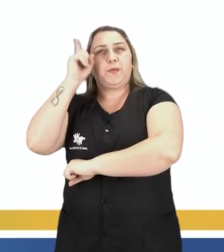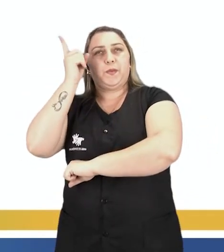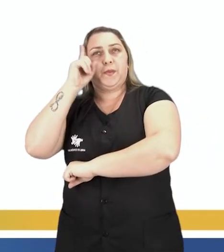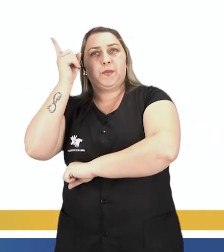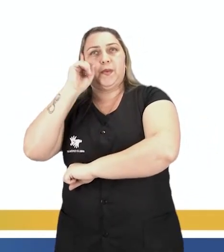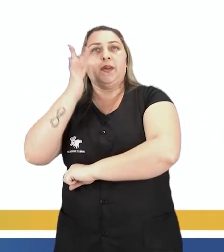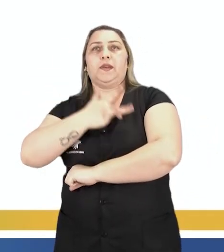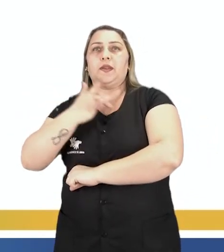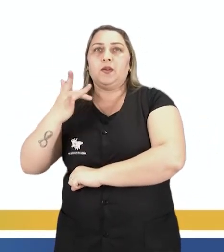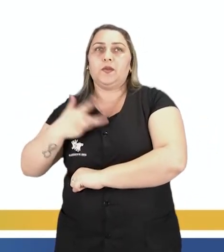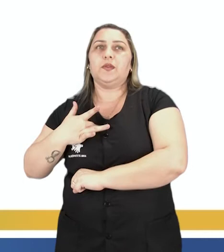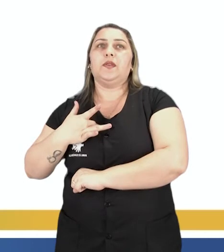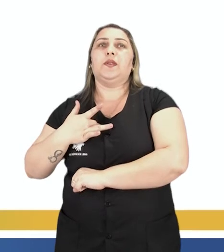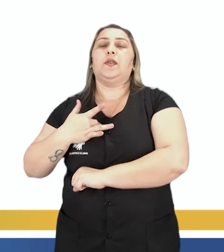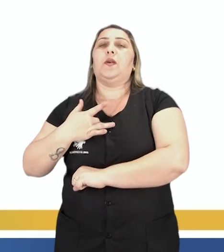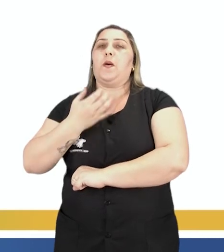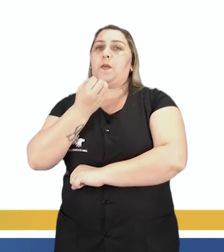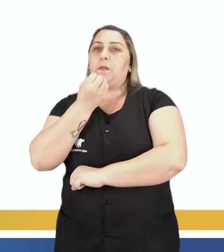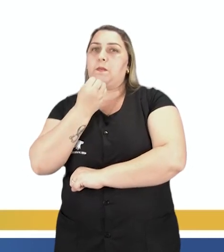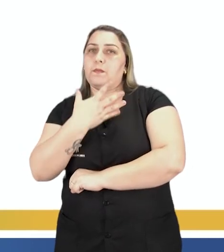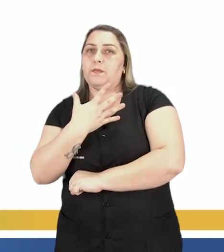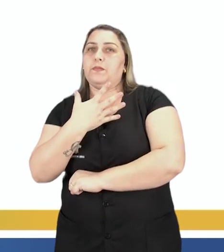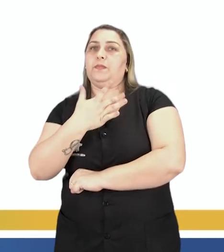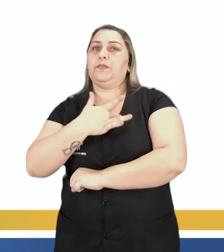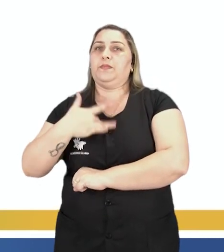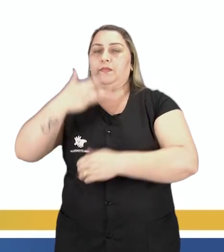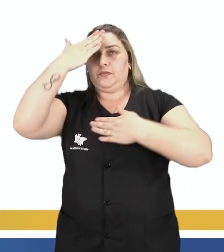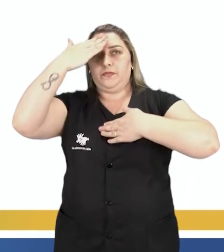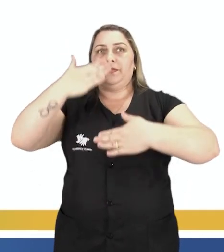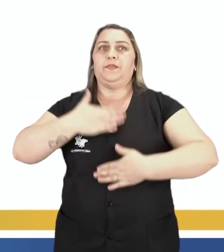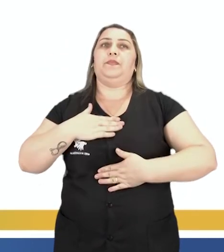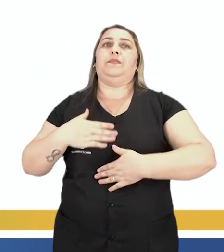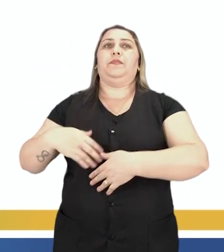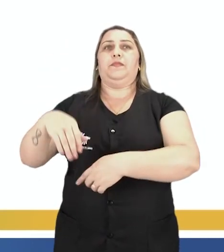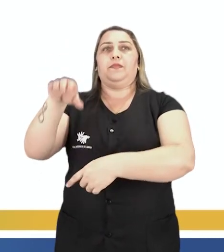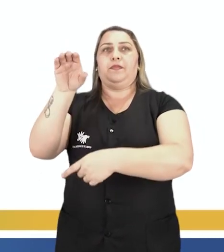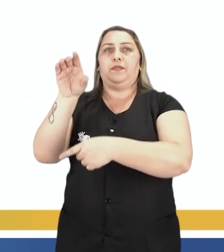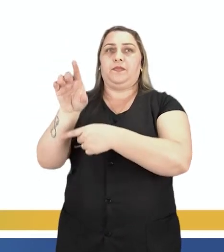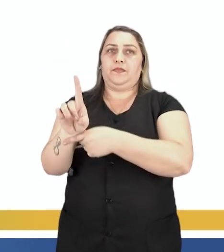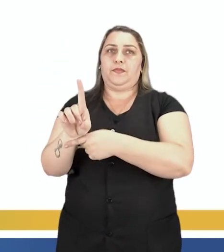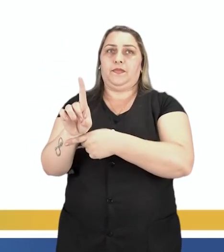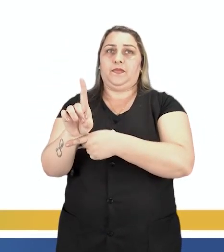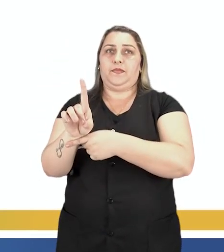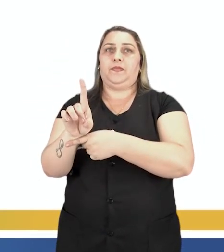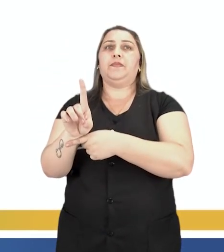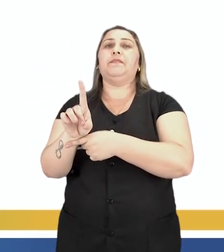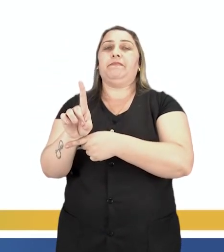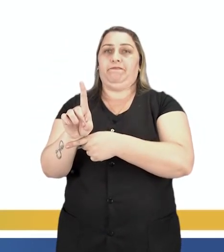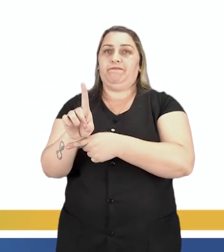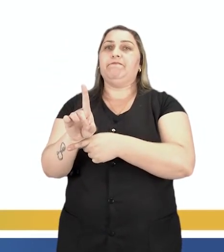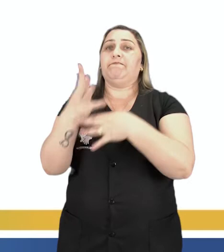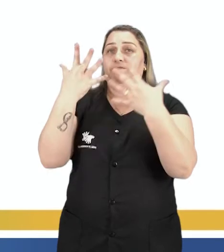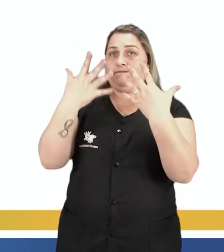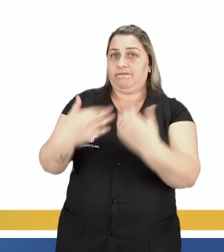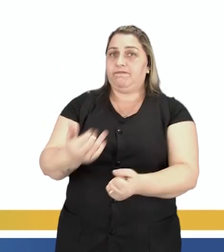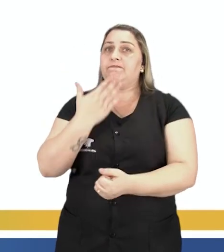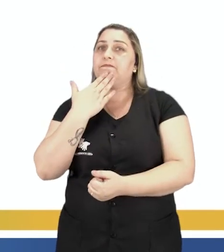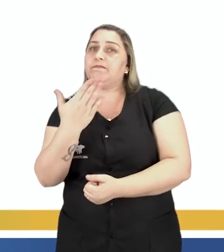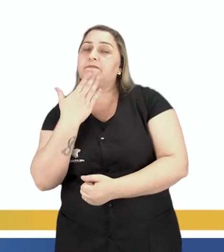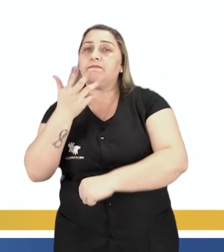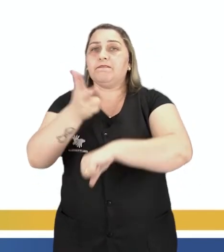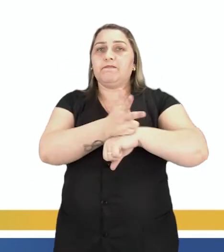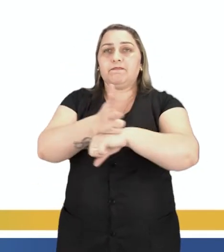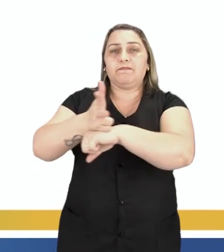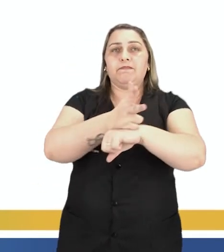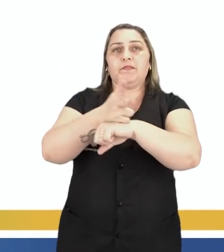dia a dia, considerando a saúde e a integridade corporal. Alternativa D. atender aos apelos